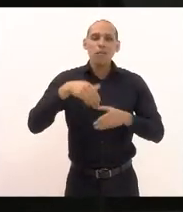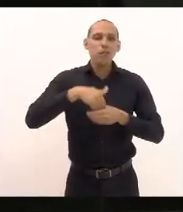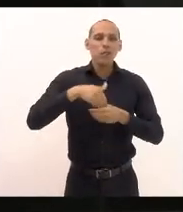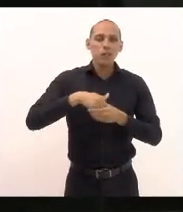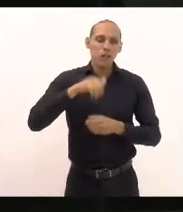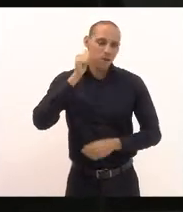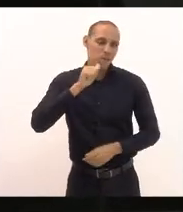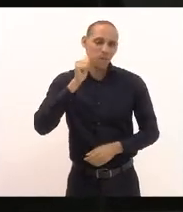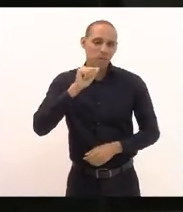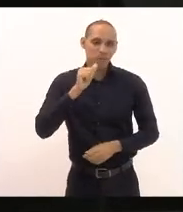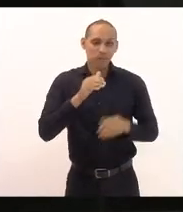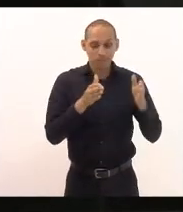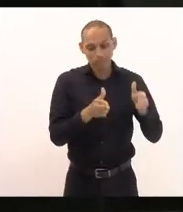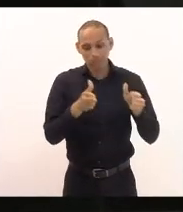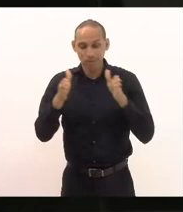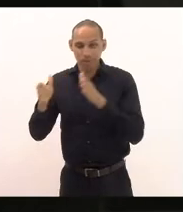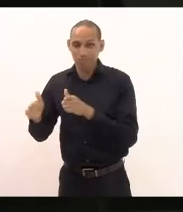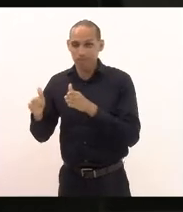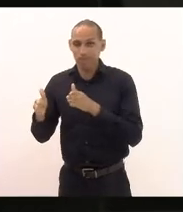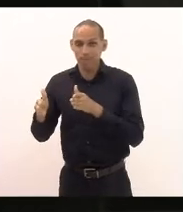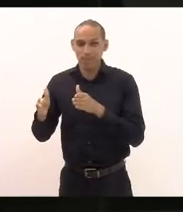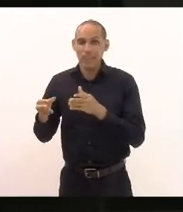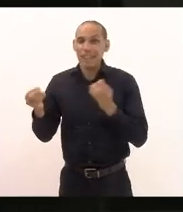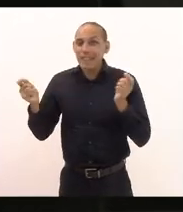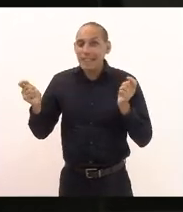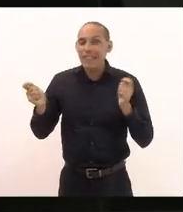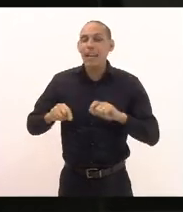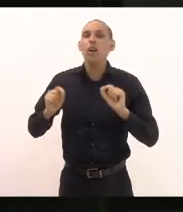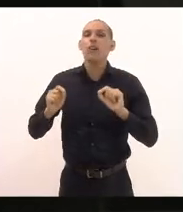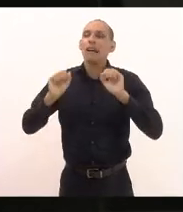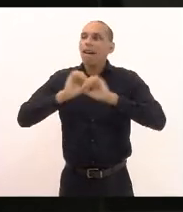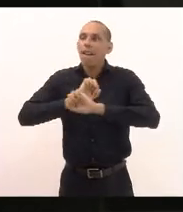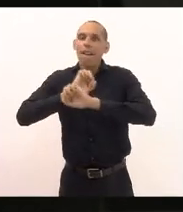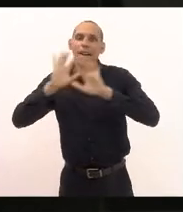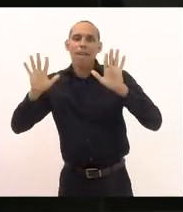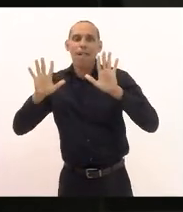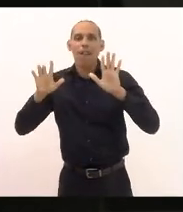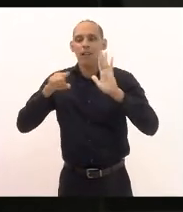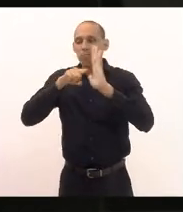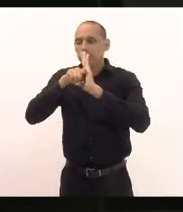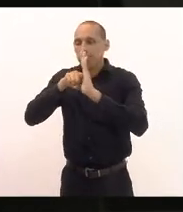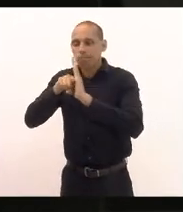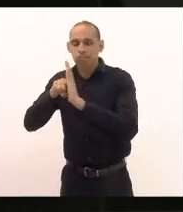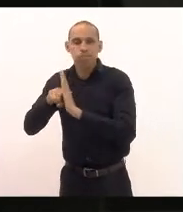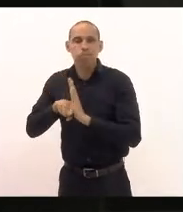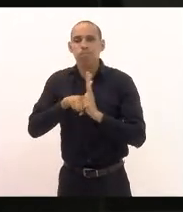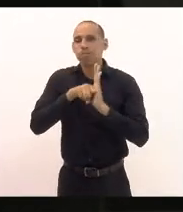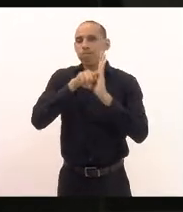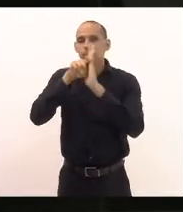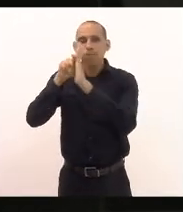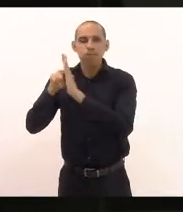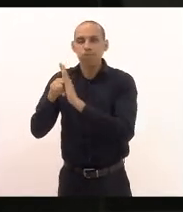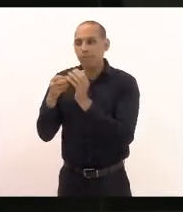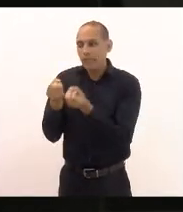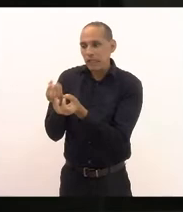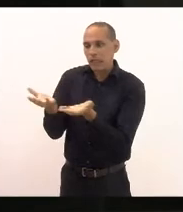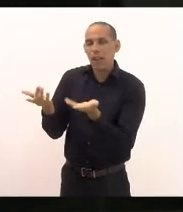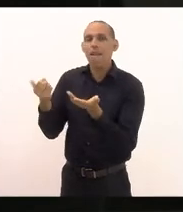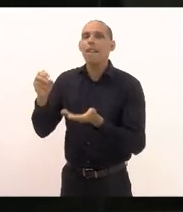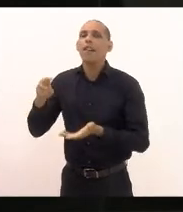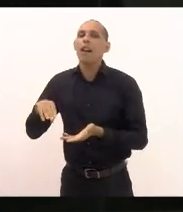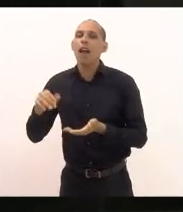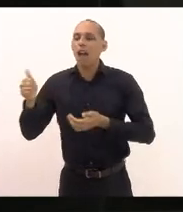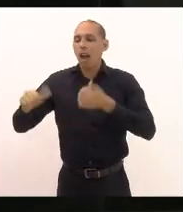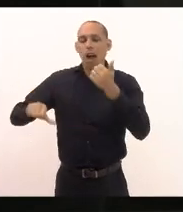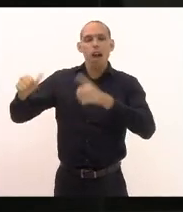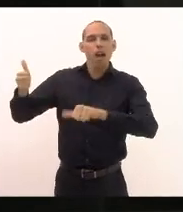outro lado, garantir transparência e garantir análise e pesquisa para aqueles que